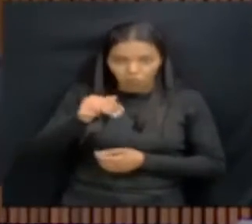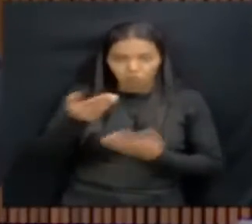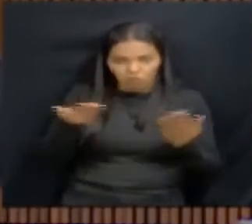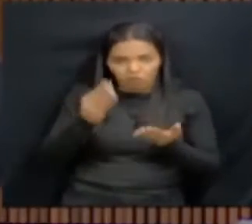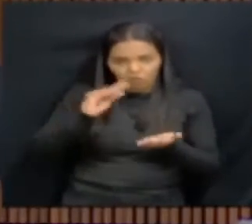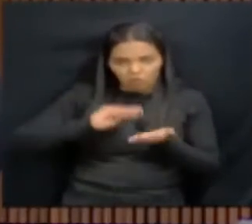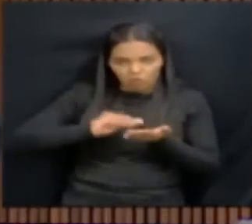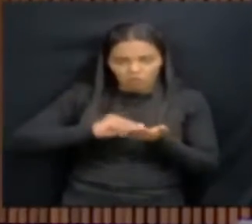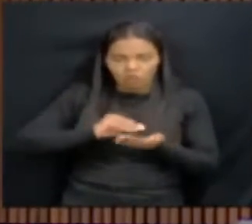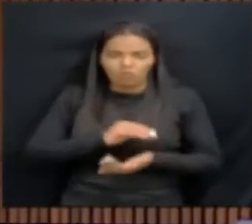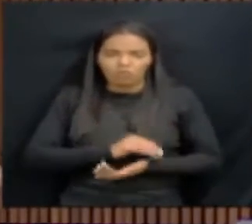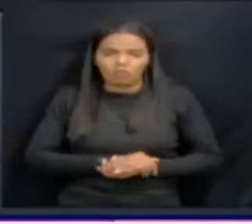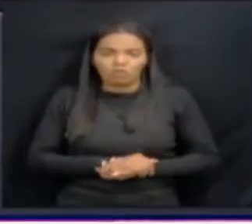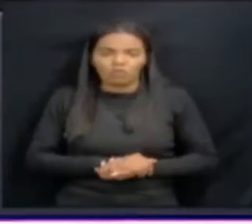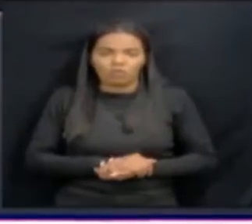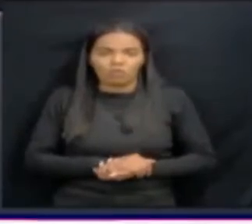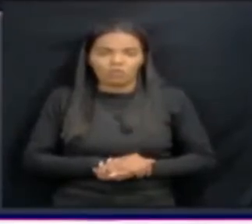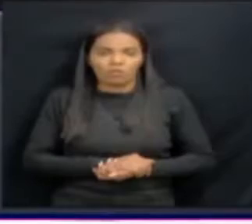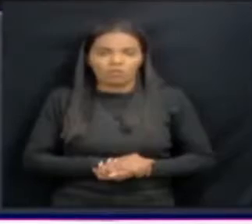momento,